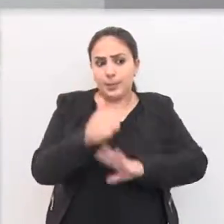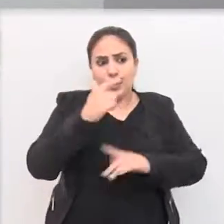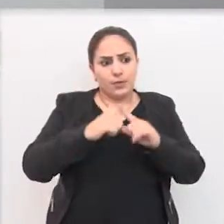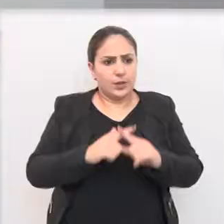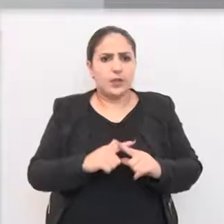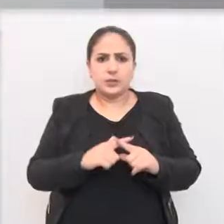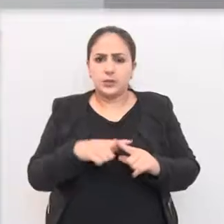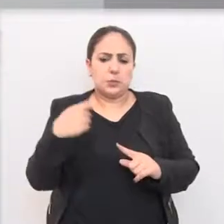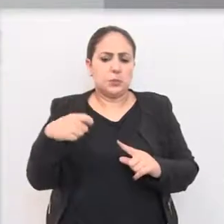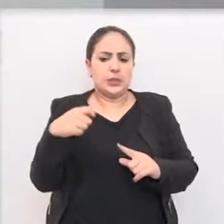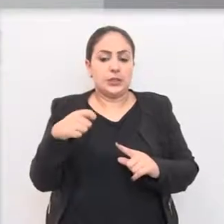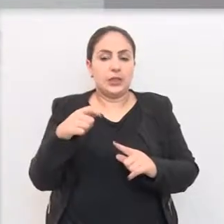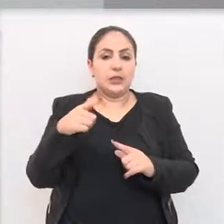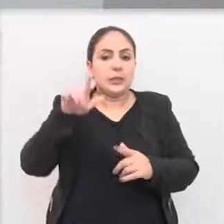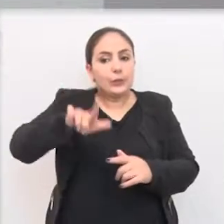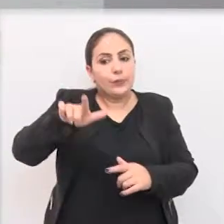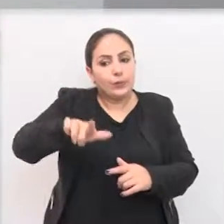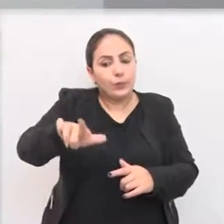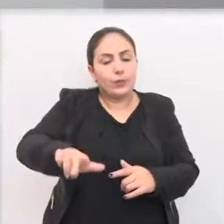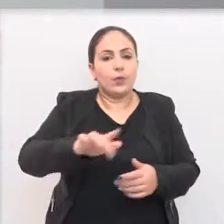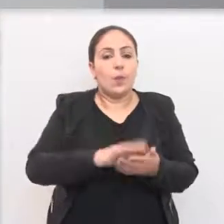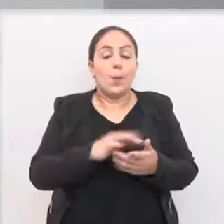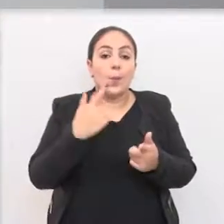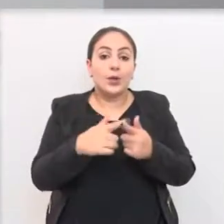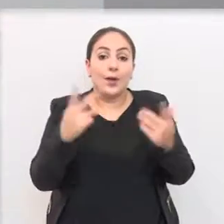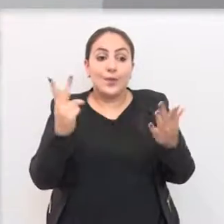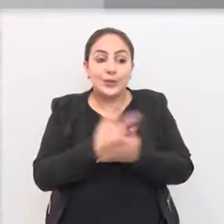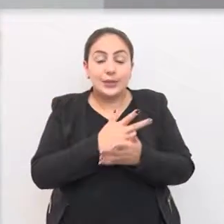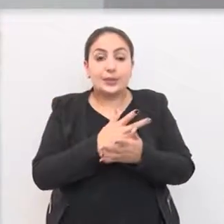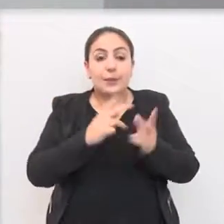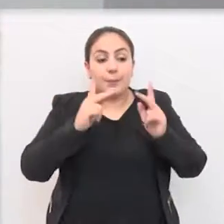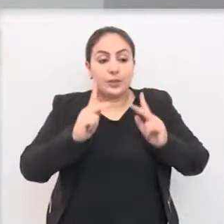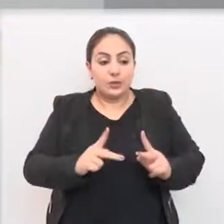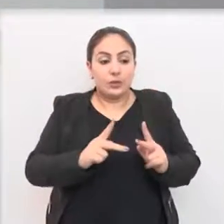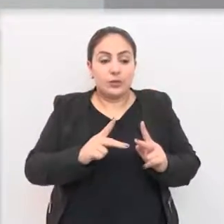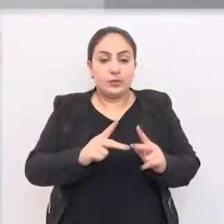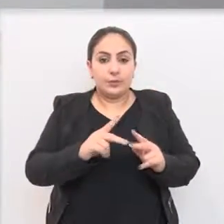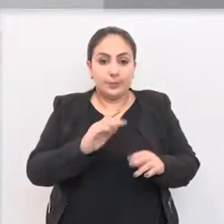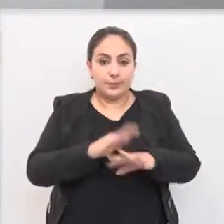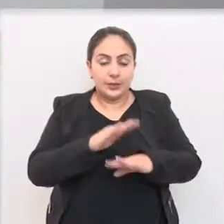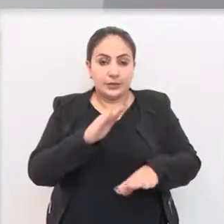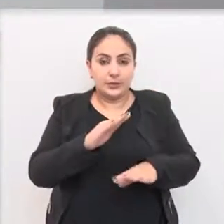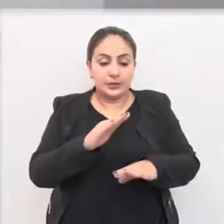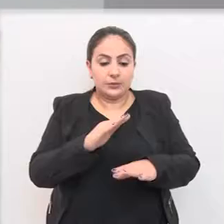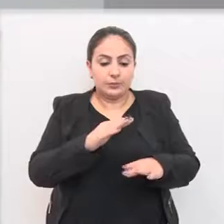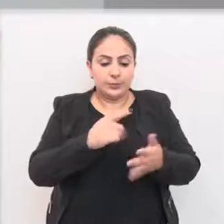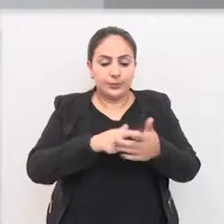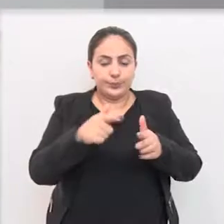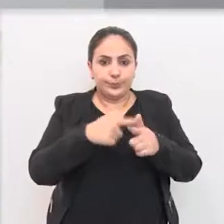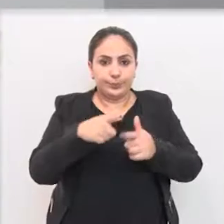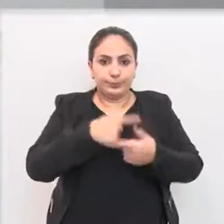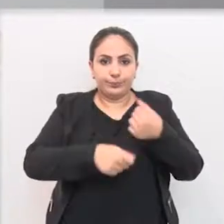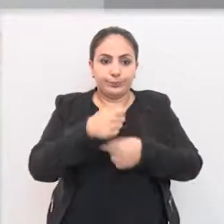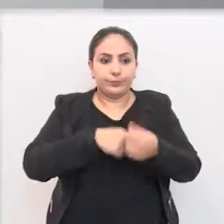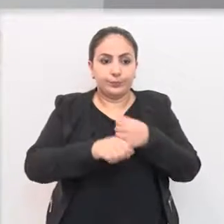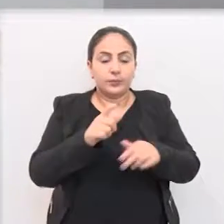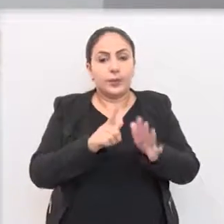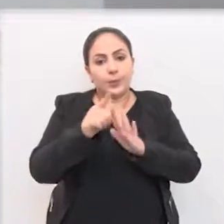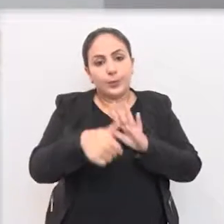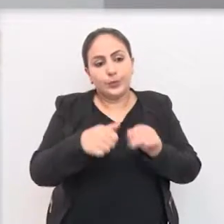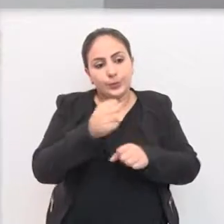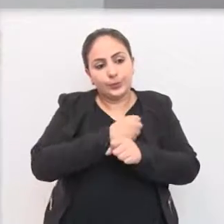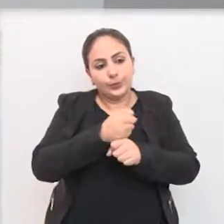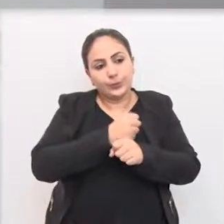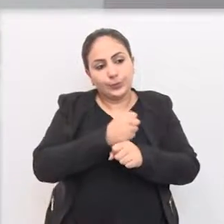perpétua, não precisaria ser renovada. E aí acontece o triste caso de muitas pessoas, principalmente em situação de carência e fragilidade econômica,